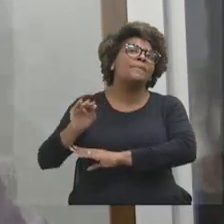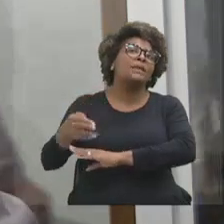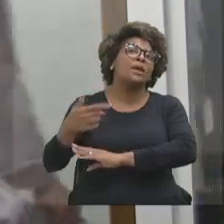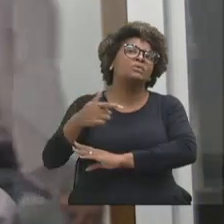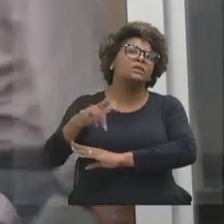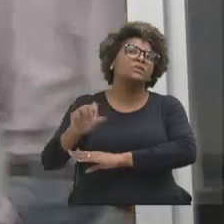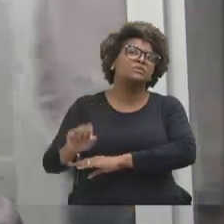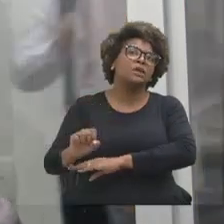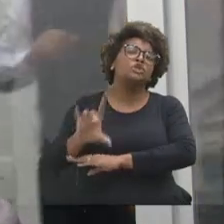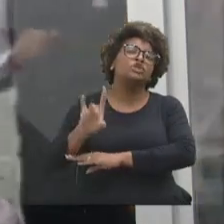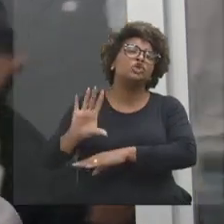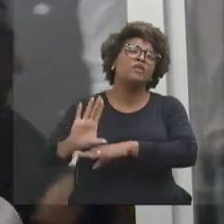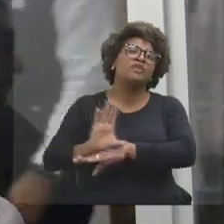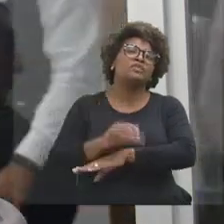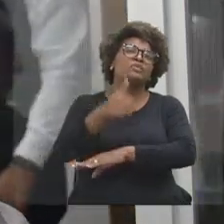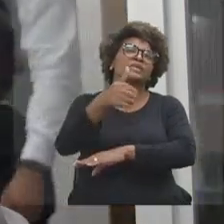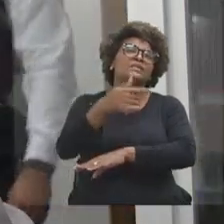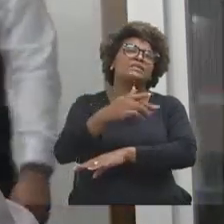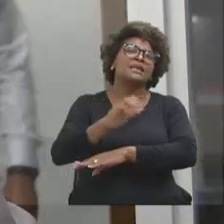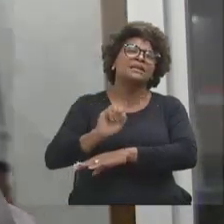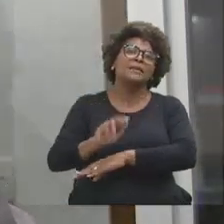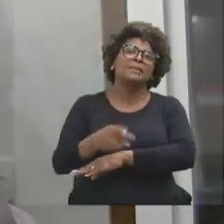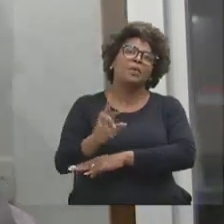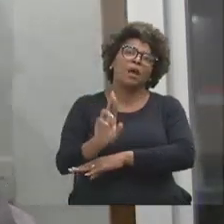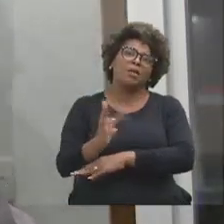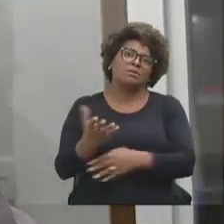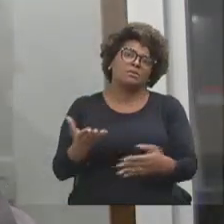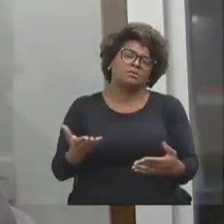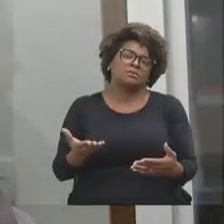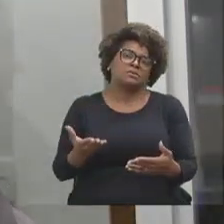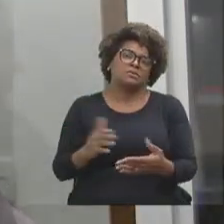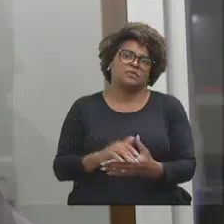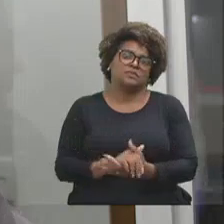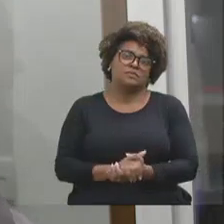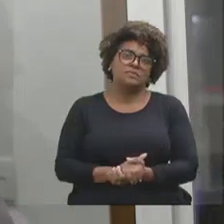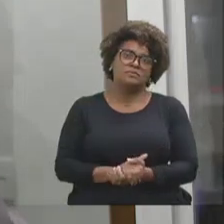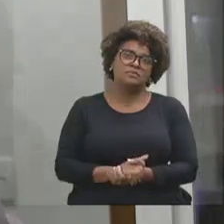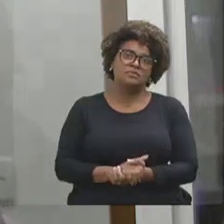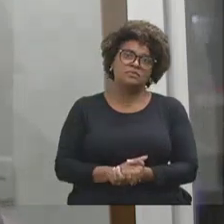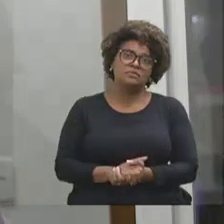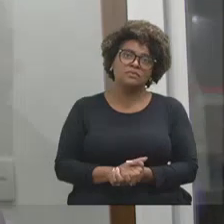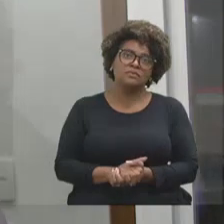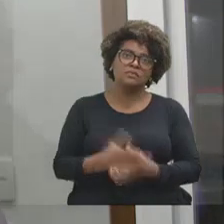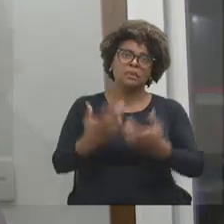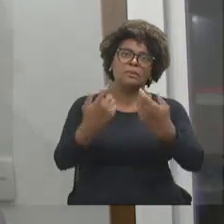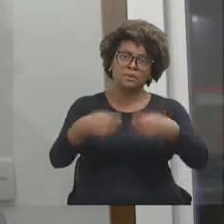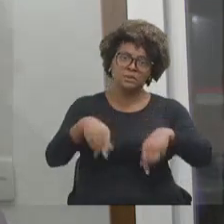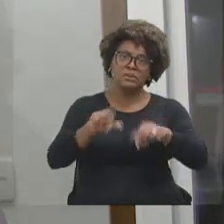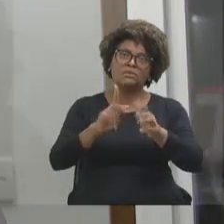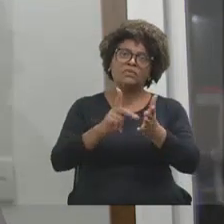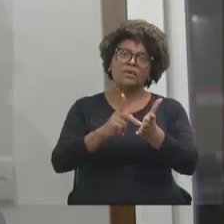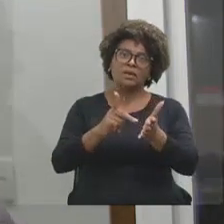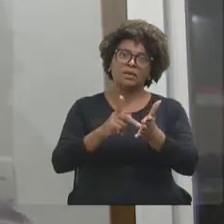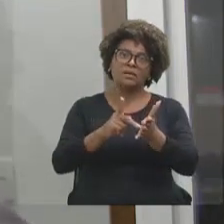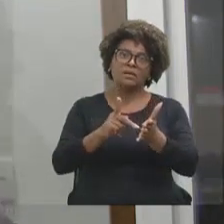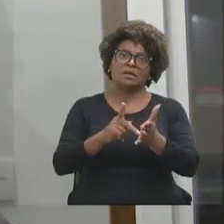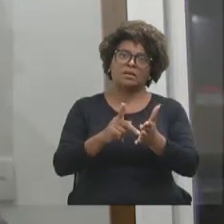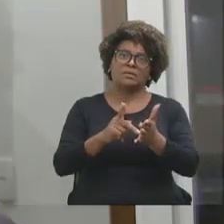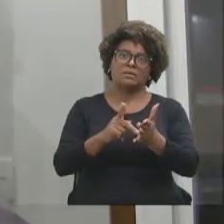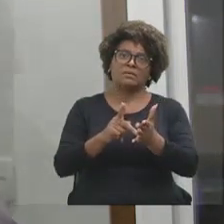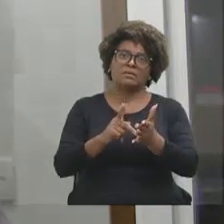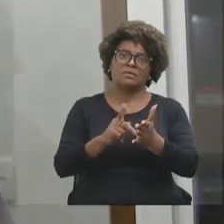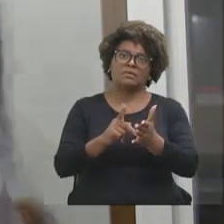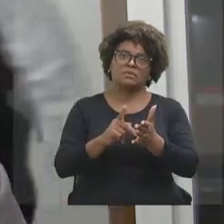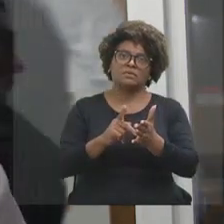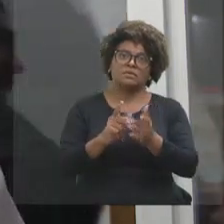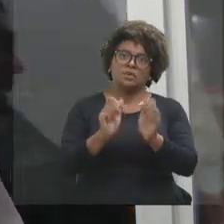170 mil reais e precisamos efetivamente para que a gente possa